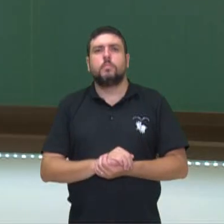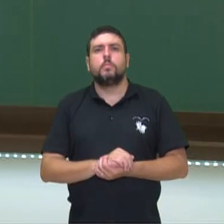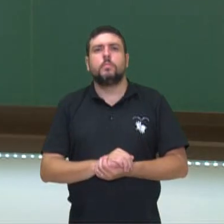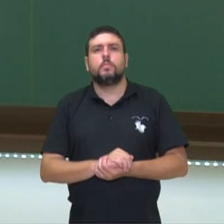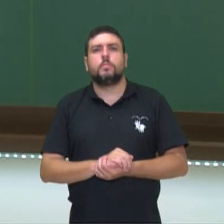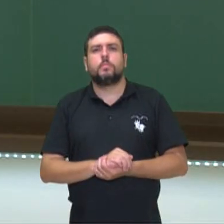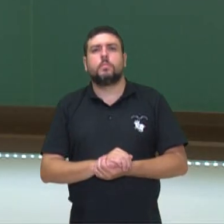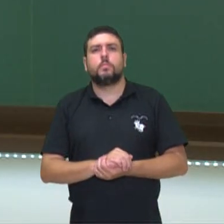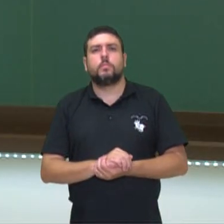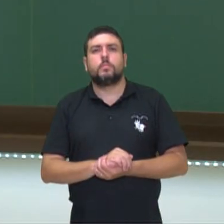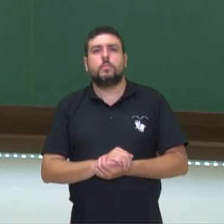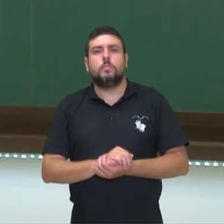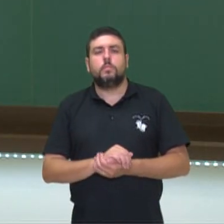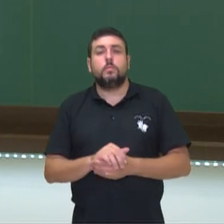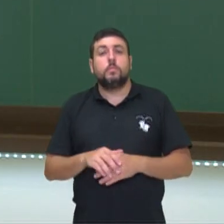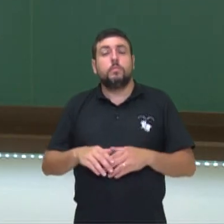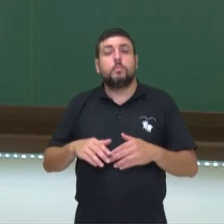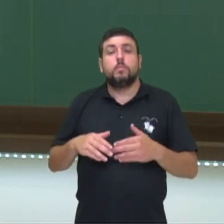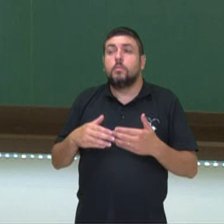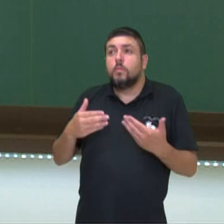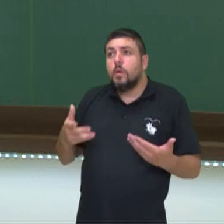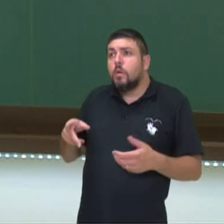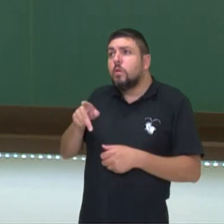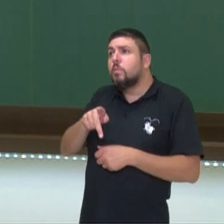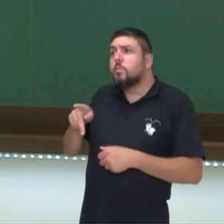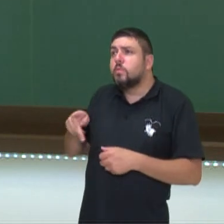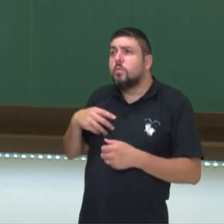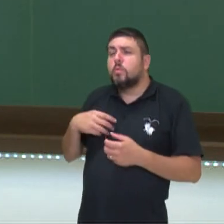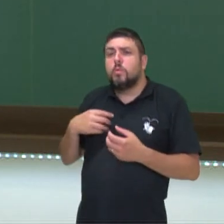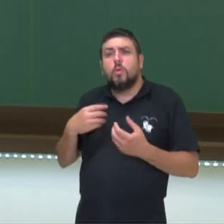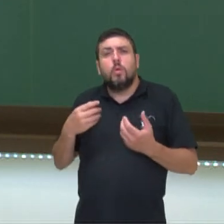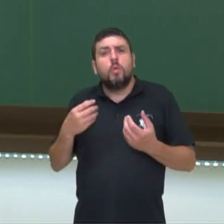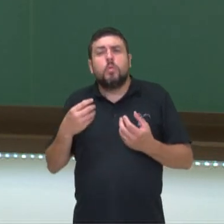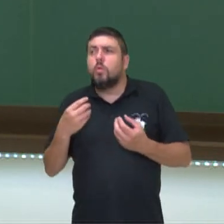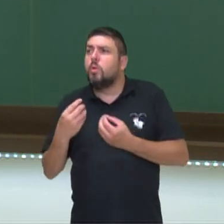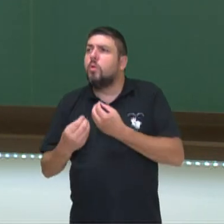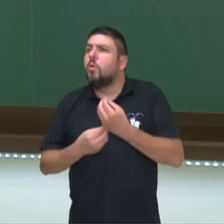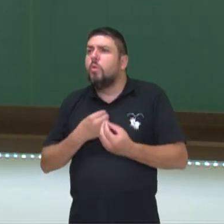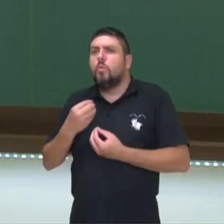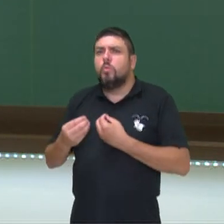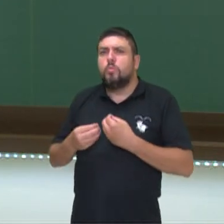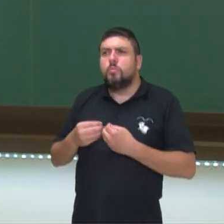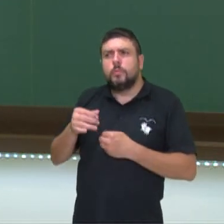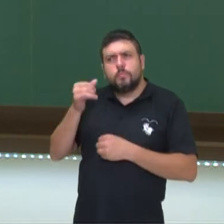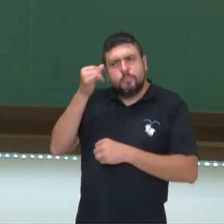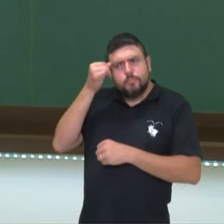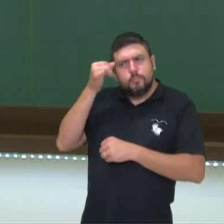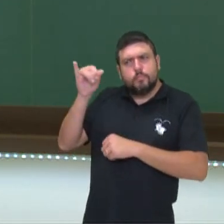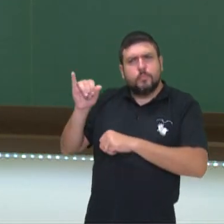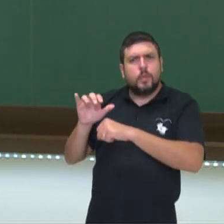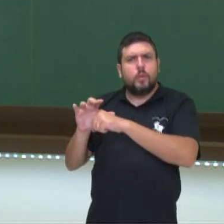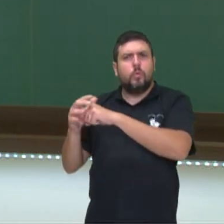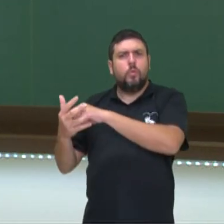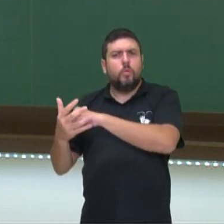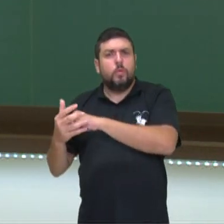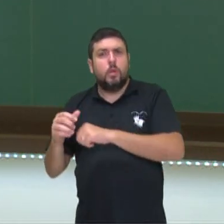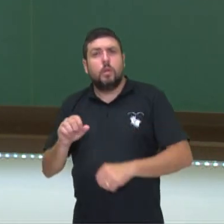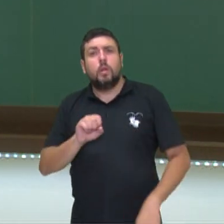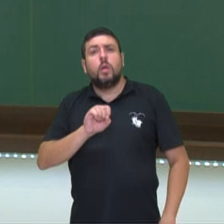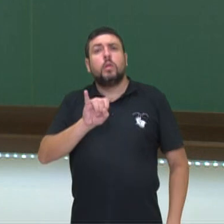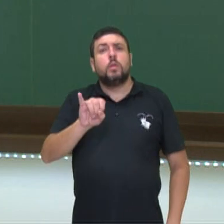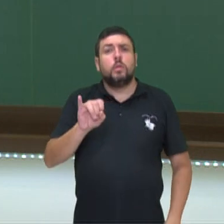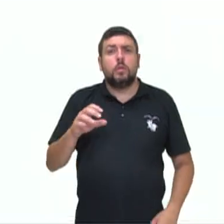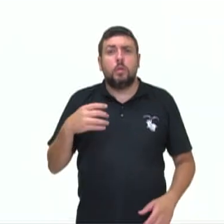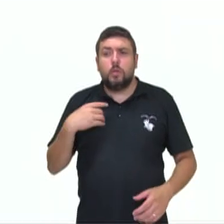E agora, professora, como vamos nos prevenir da Covid-19 se há uma pessoa